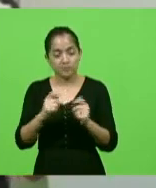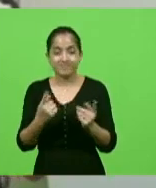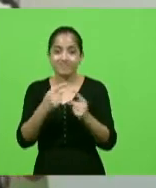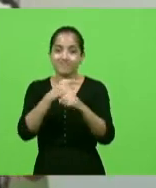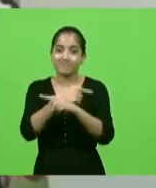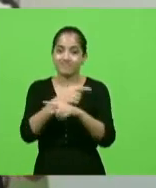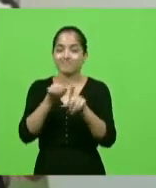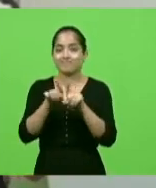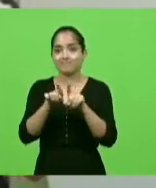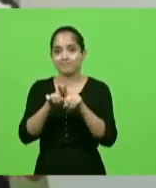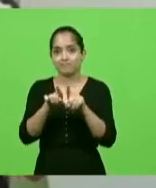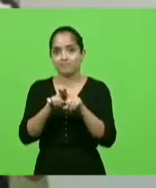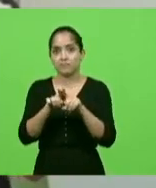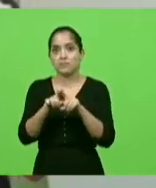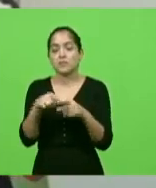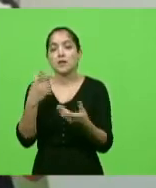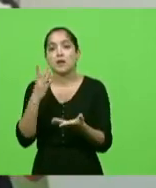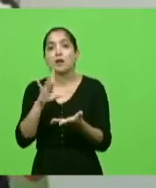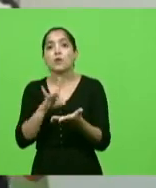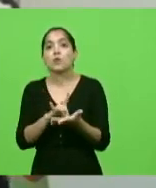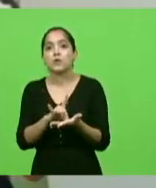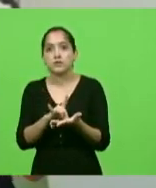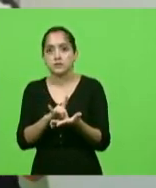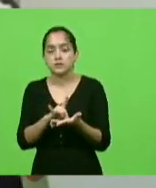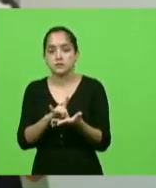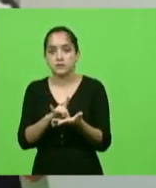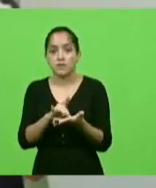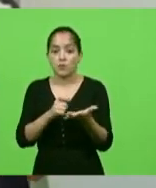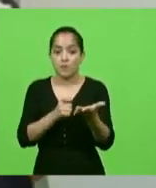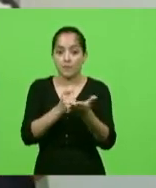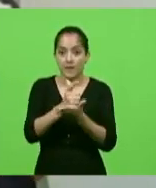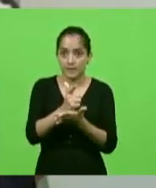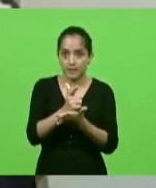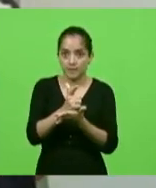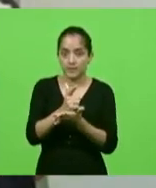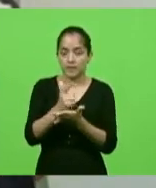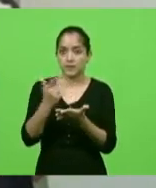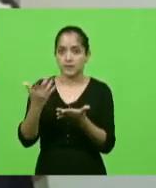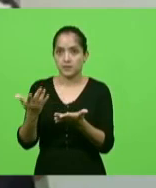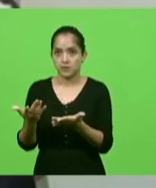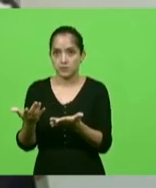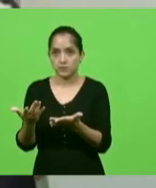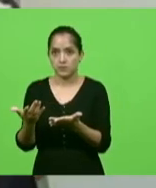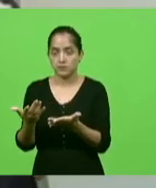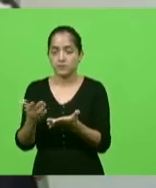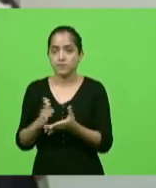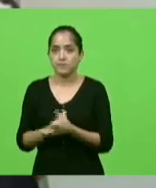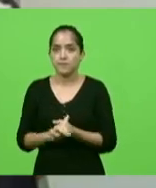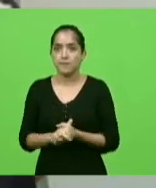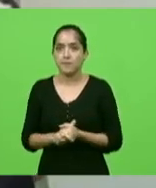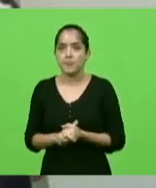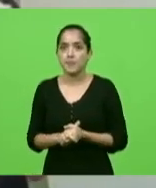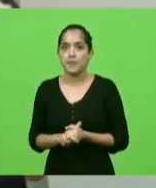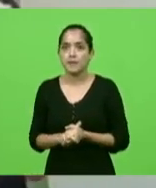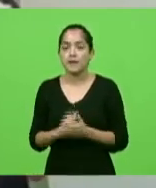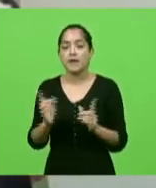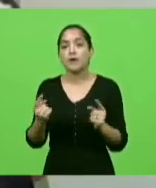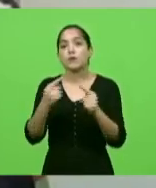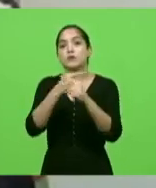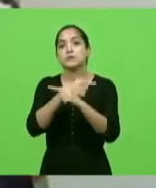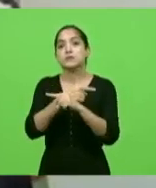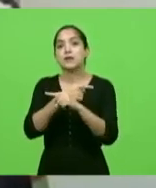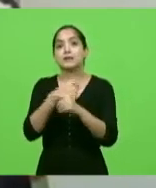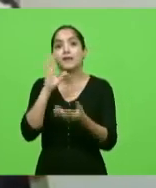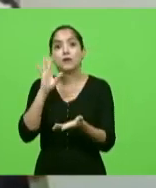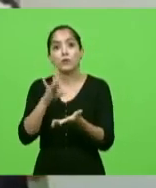contraditório também e por reconhecer aí usual o pagamento é que é contraditória